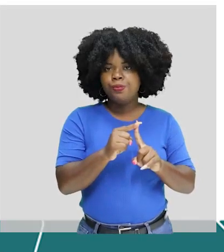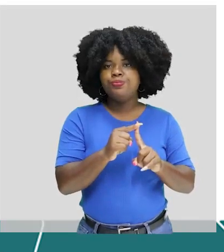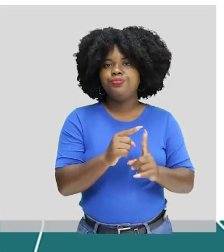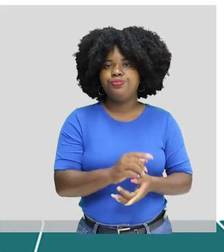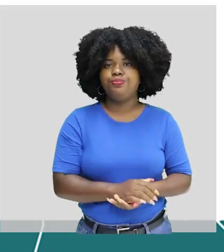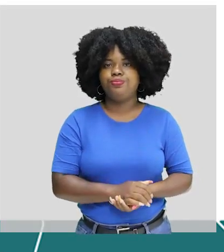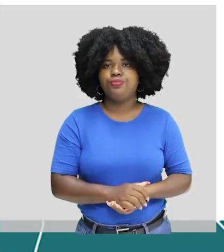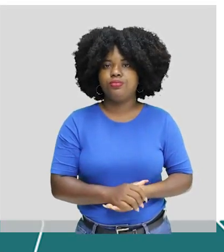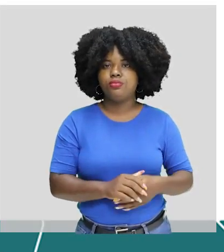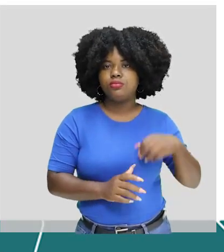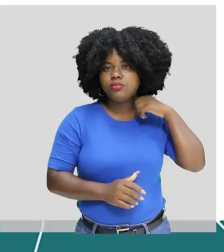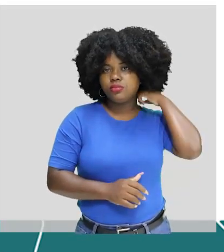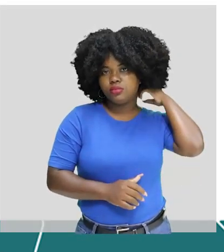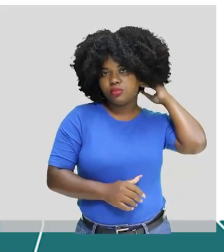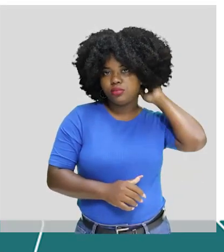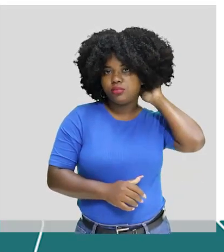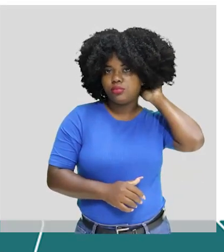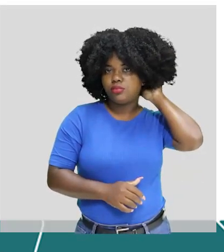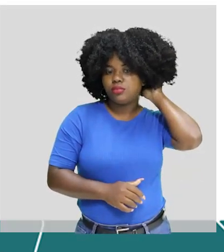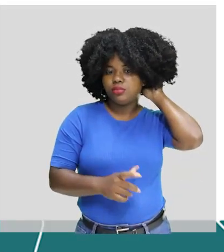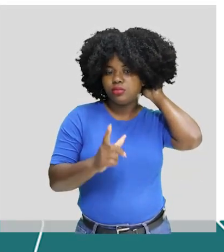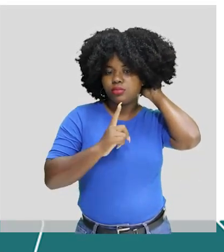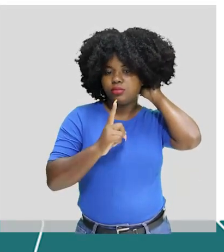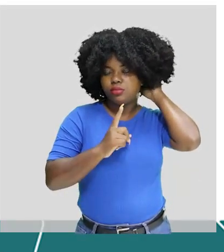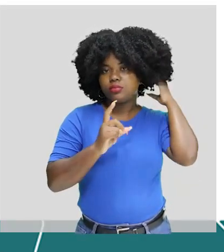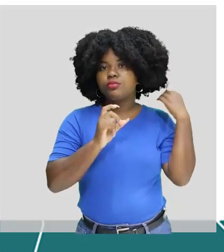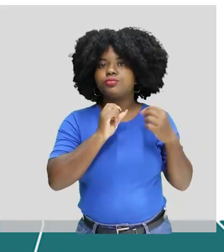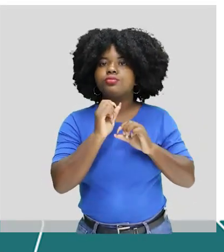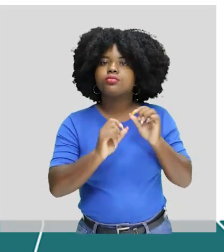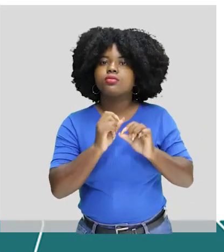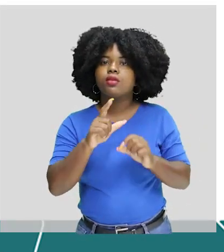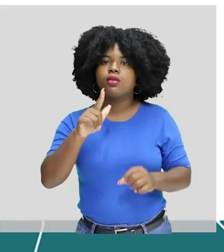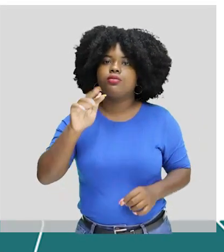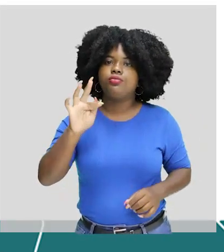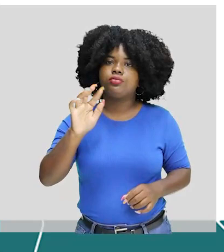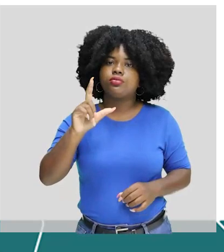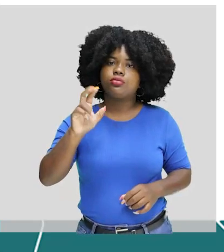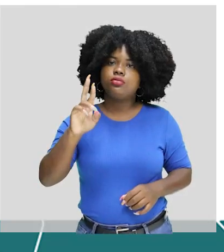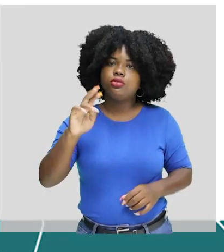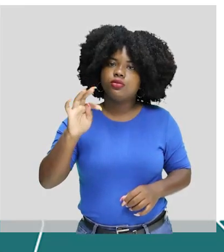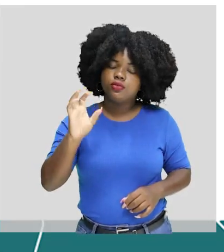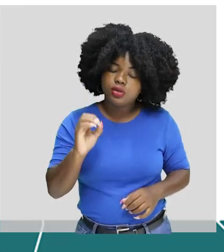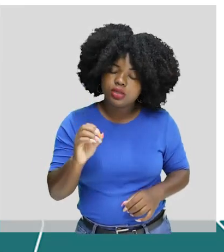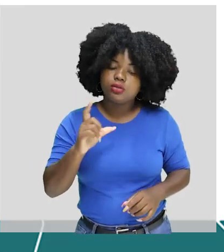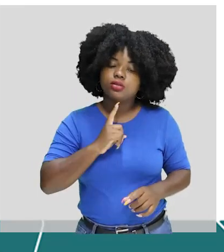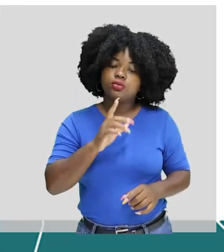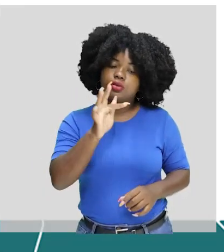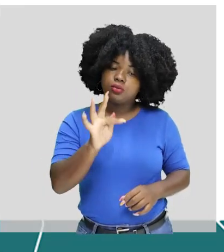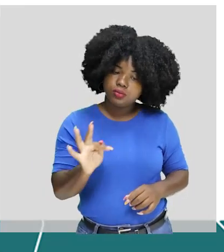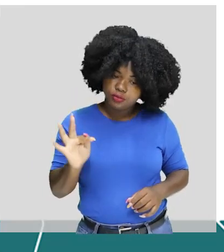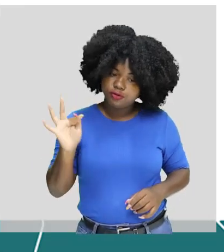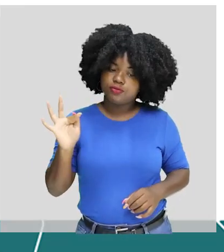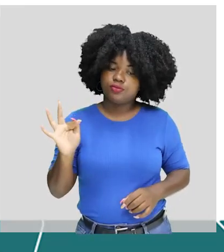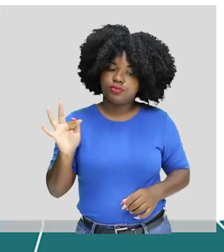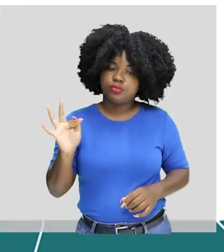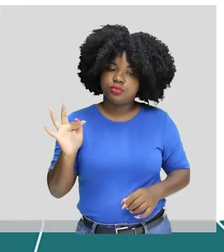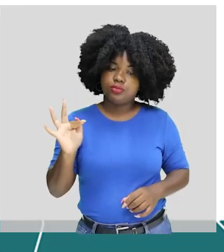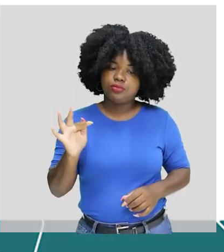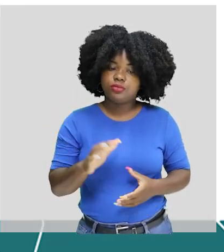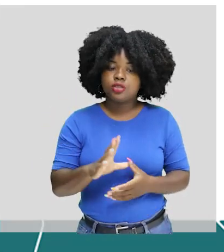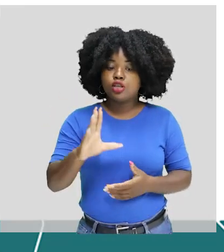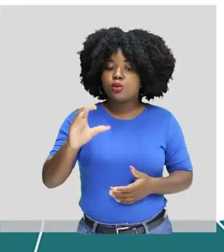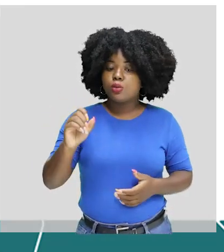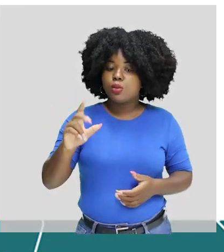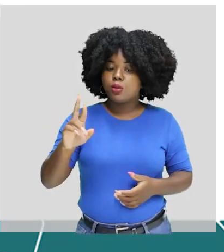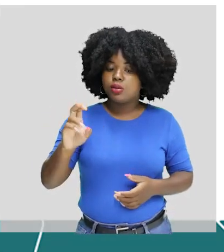halogênio presente. Fluoreto, porque vai apresentar o flúor, certo? Cloreto, porque